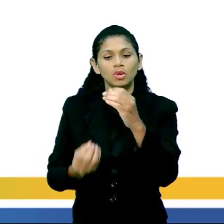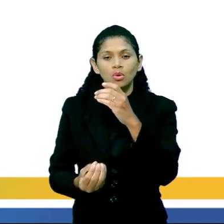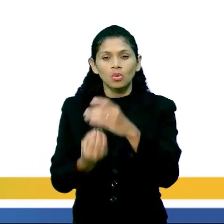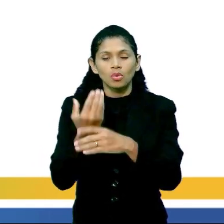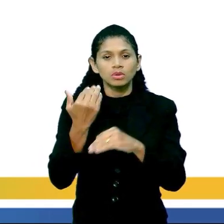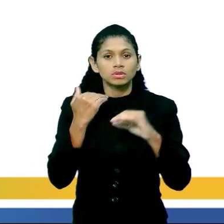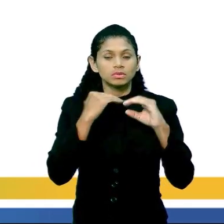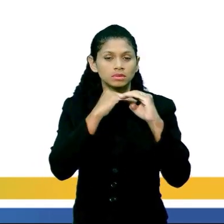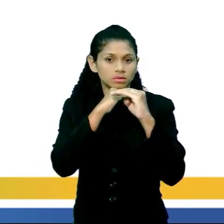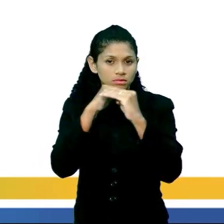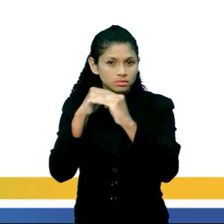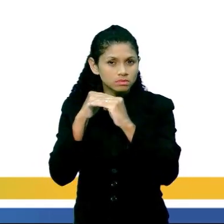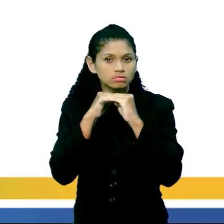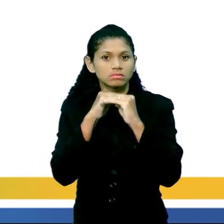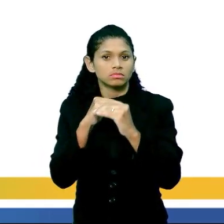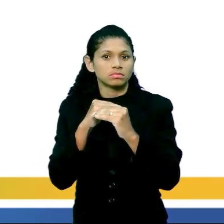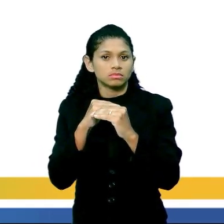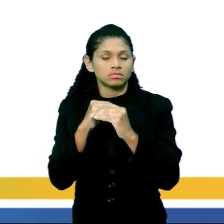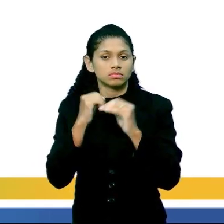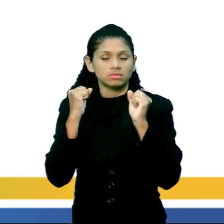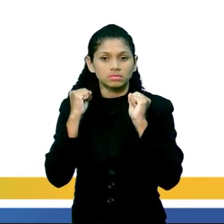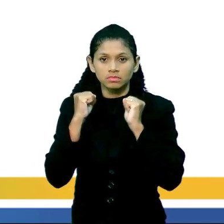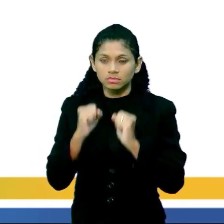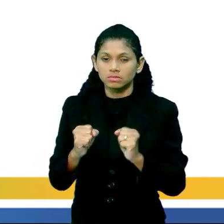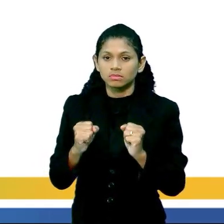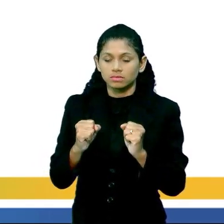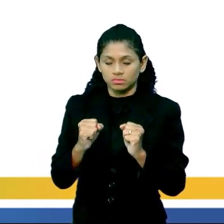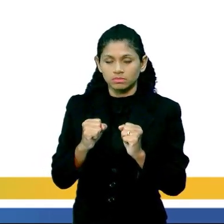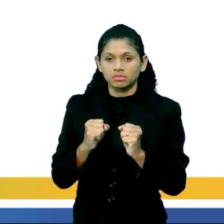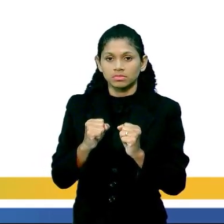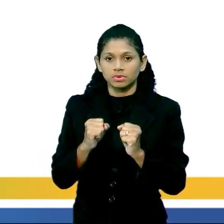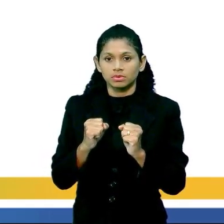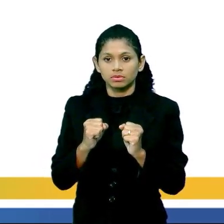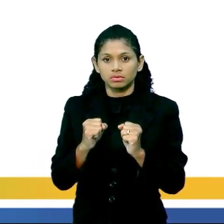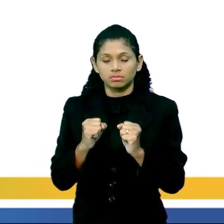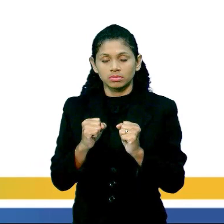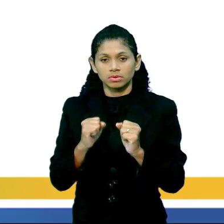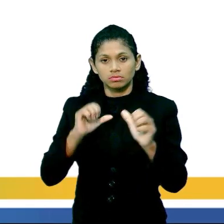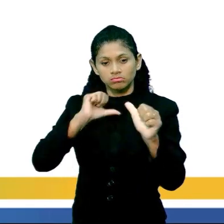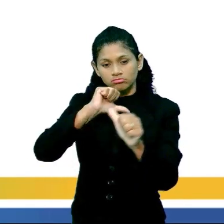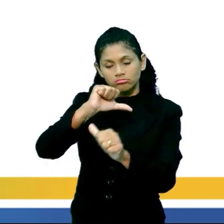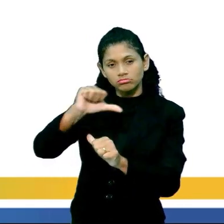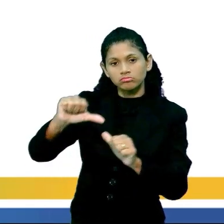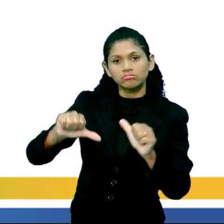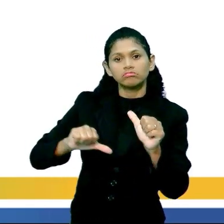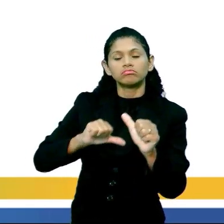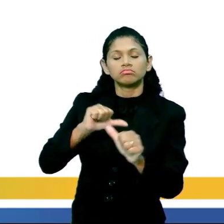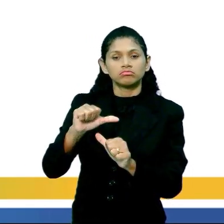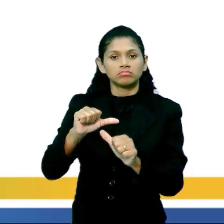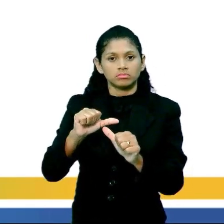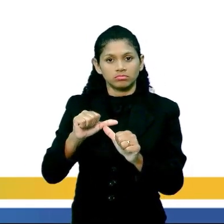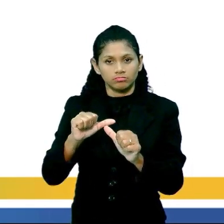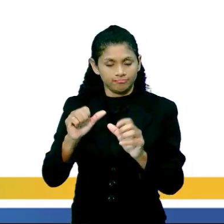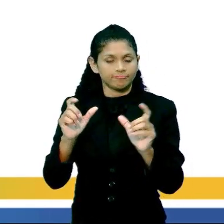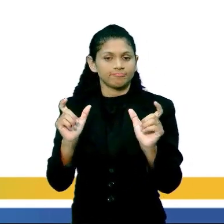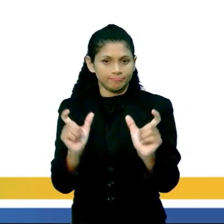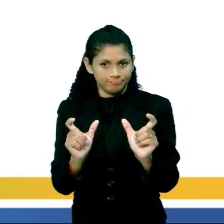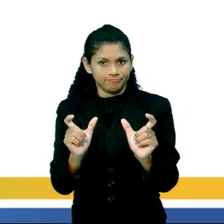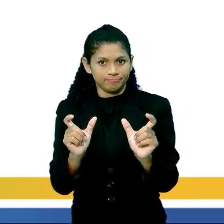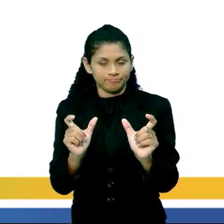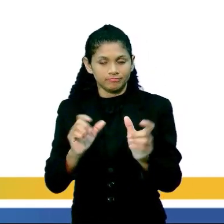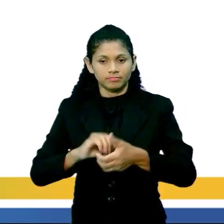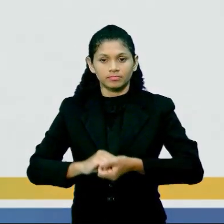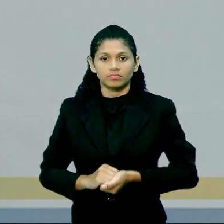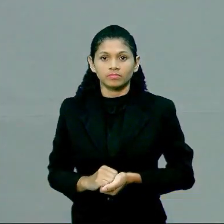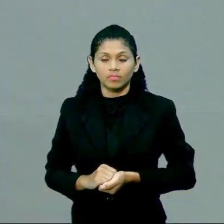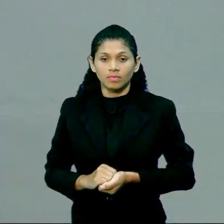campo semântico, e podem cambiar, né, ou intercambiar, ou seja, podem mudar, troca para lá, muda para cá, né,